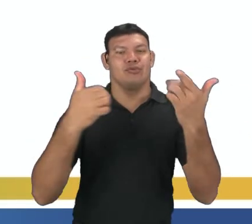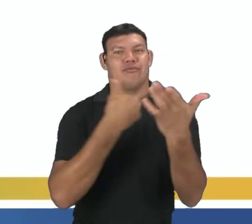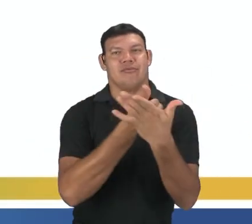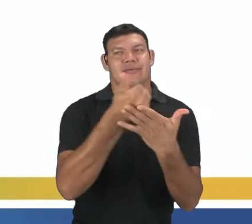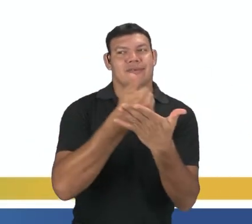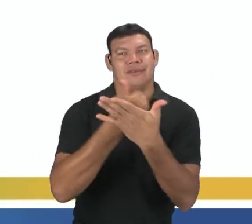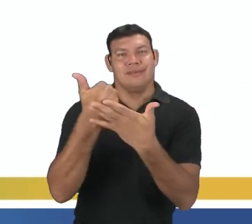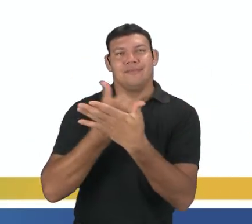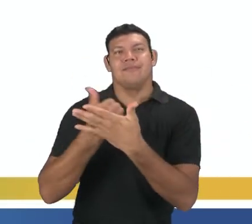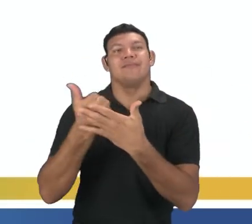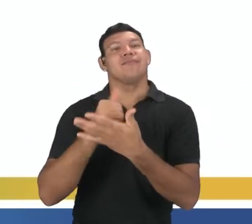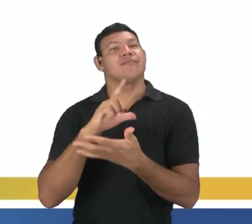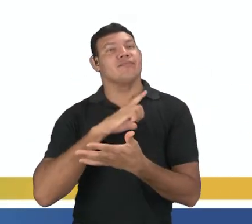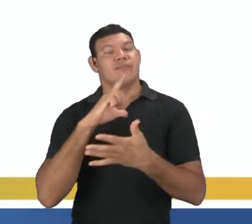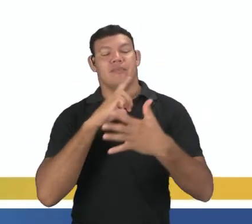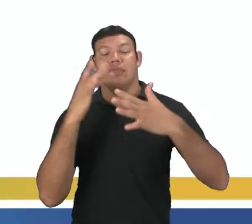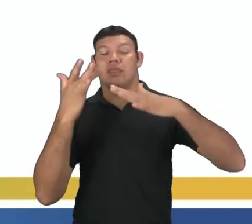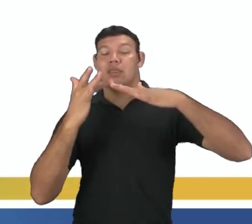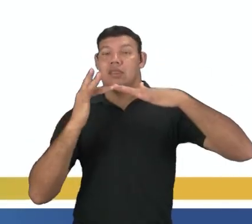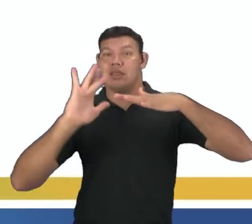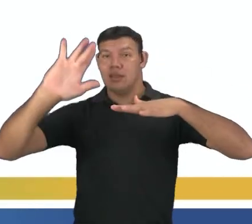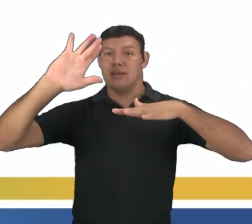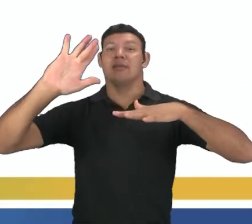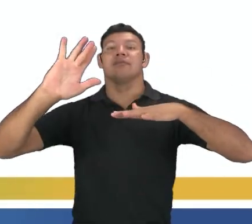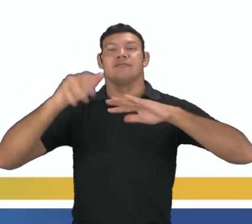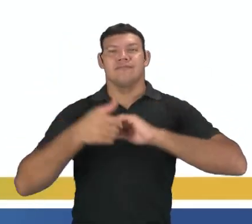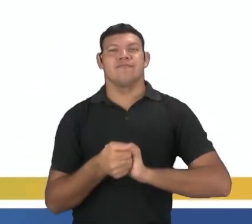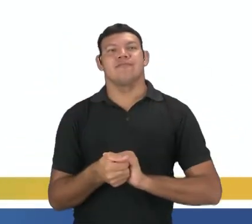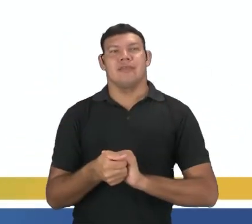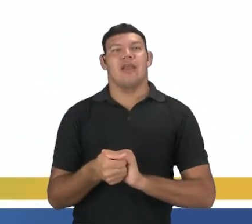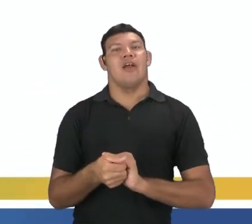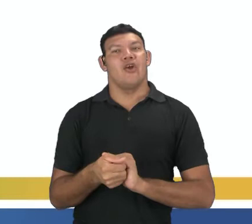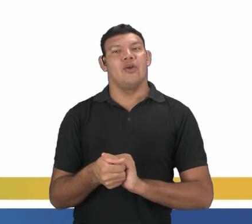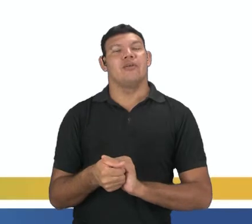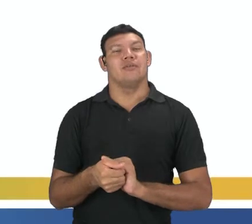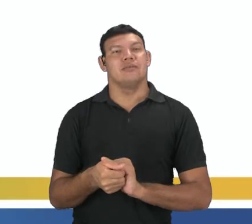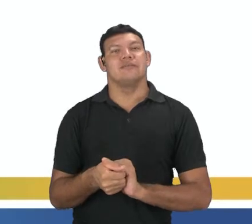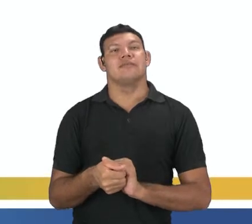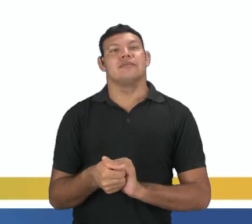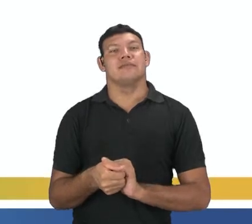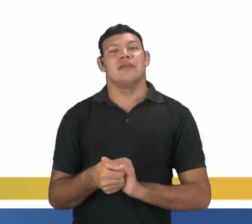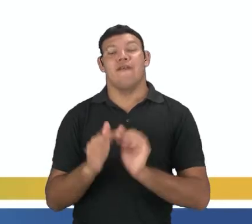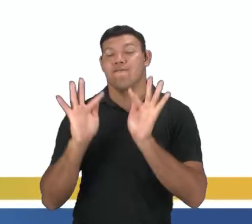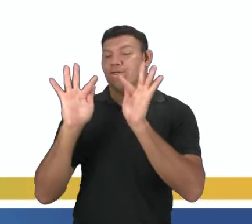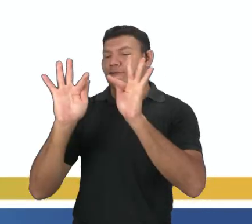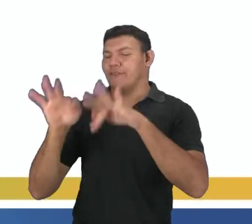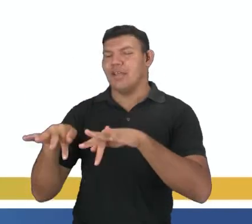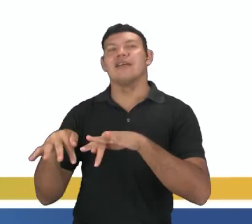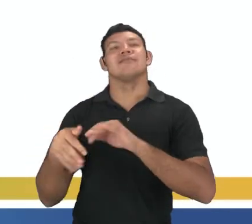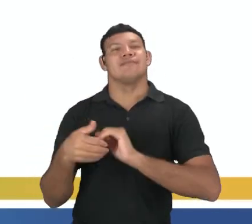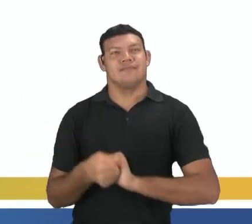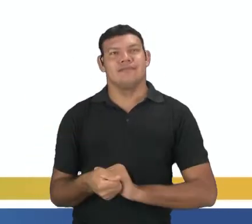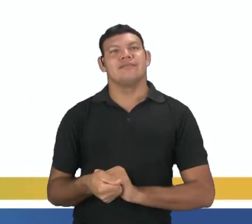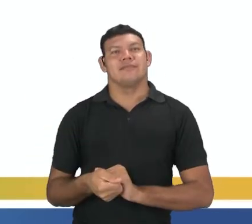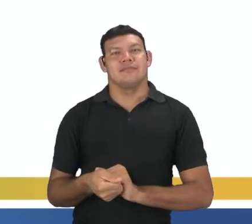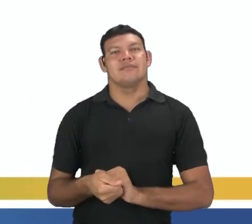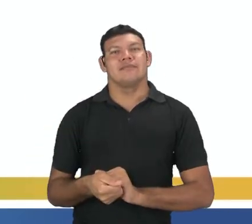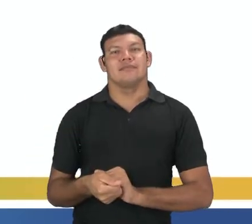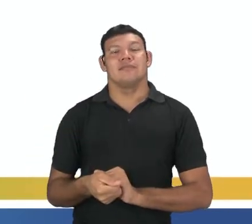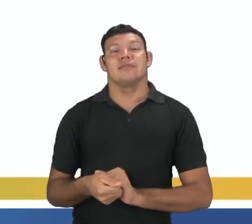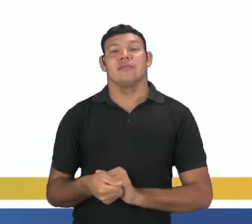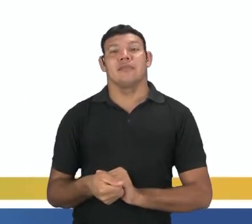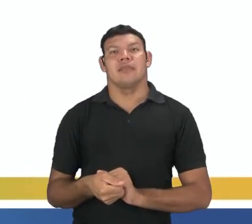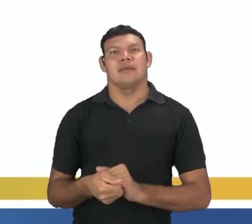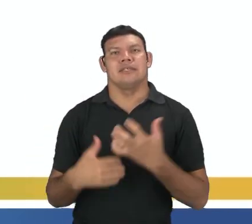situações. Temos também o clímax, que é a conclusão, onde tudo se finaliza, é o momento de maior